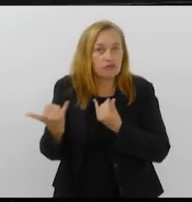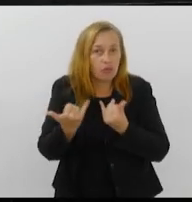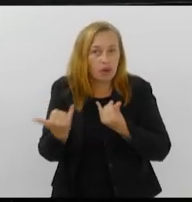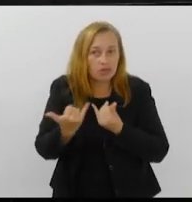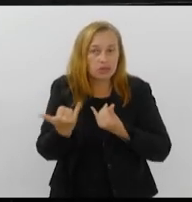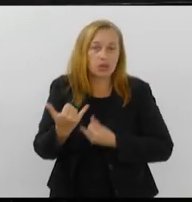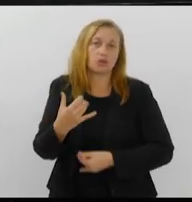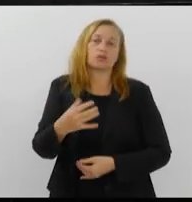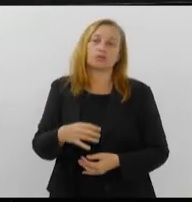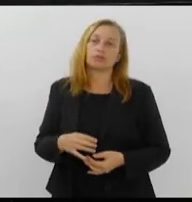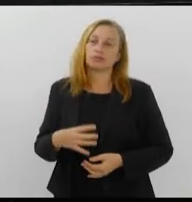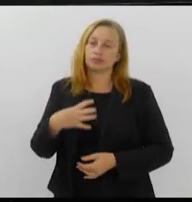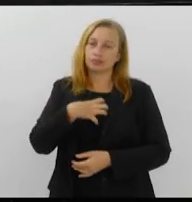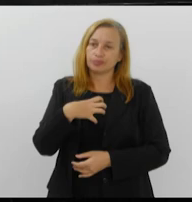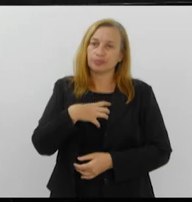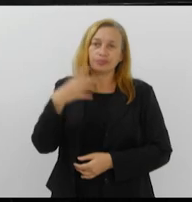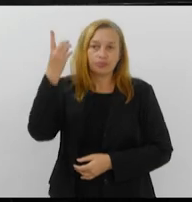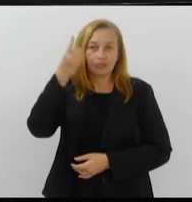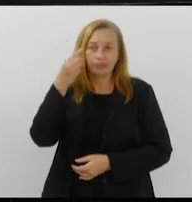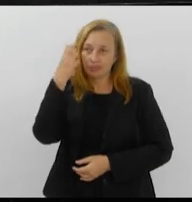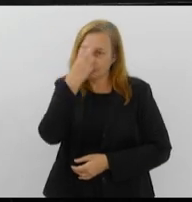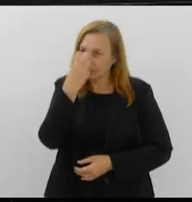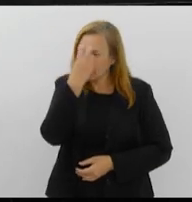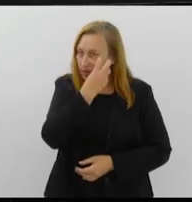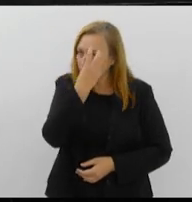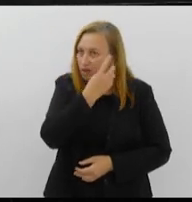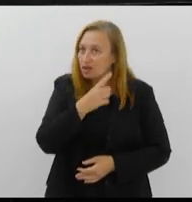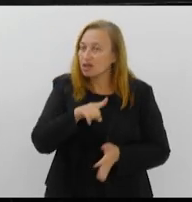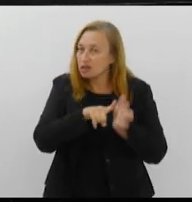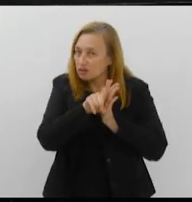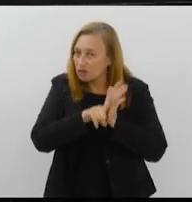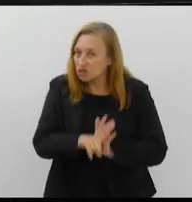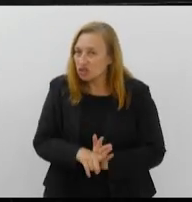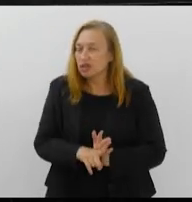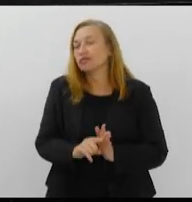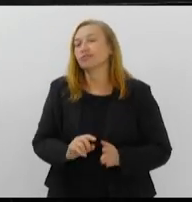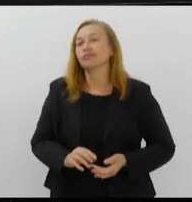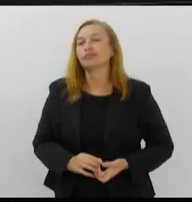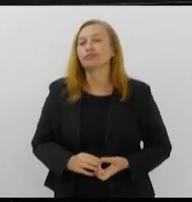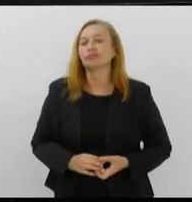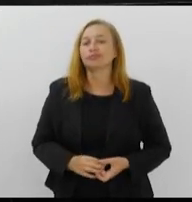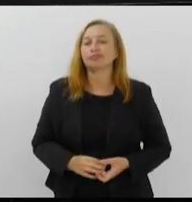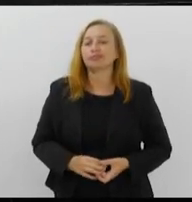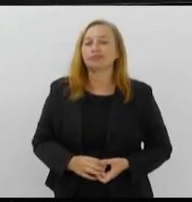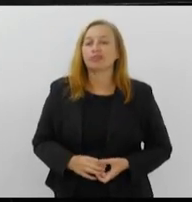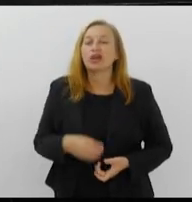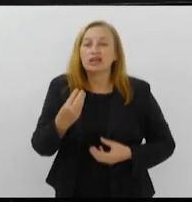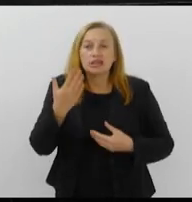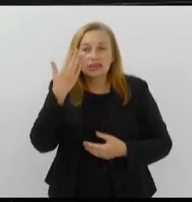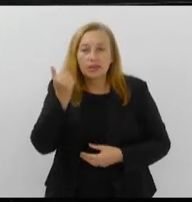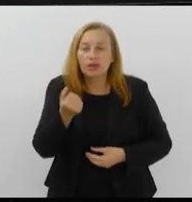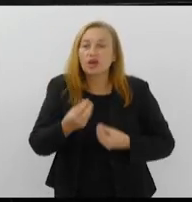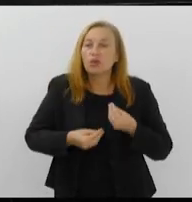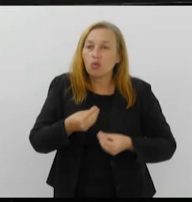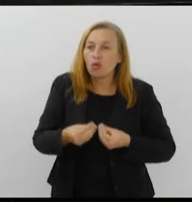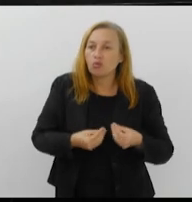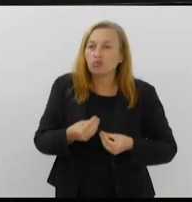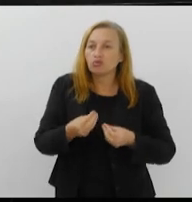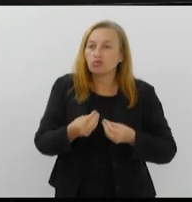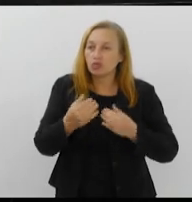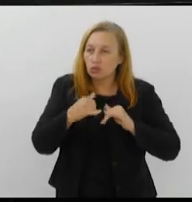sentido, deputada Verônica Lima, de investigar alguma coisa. saber como checar uma